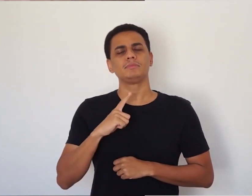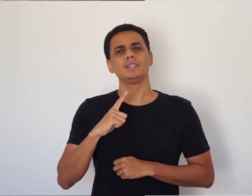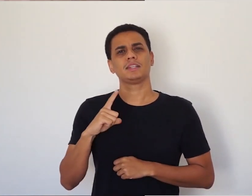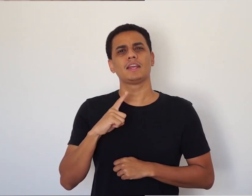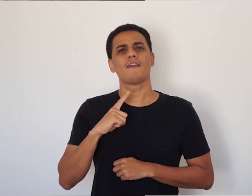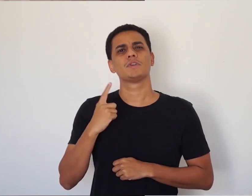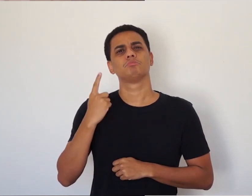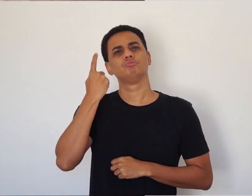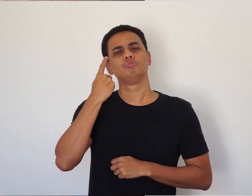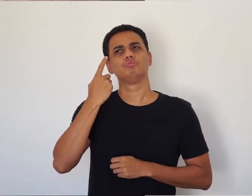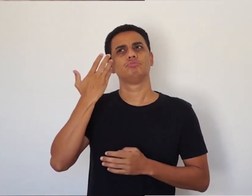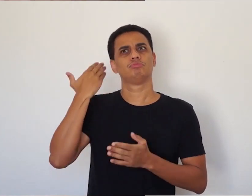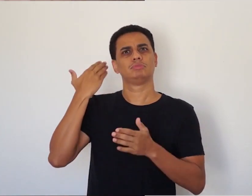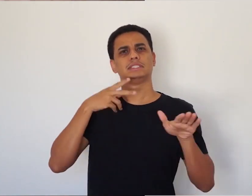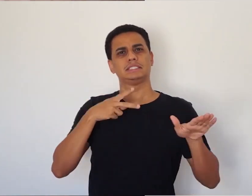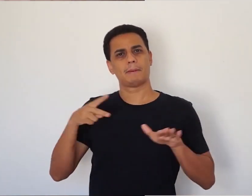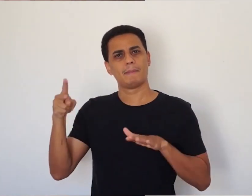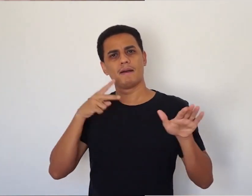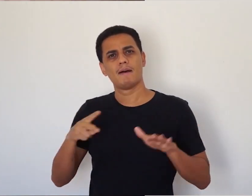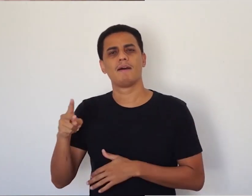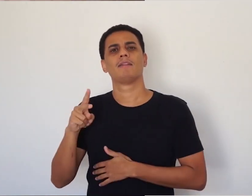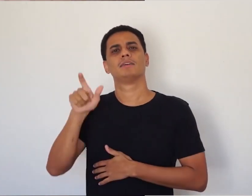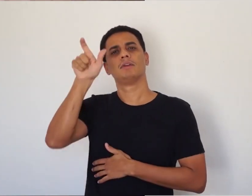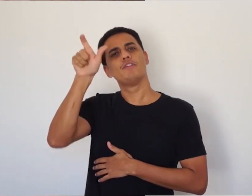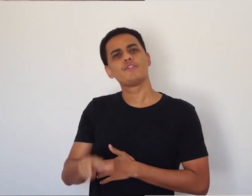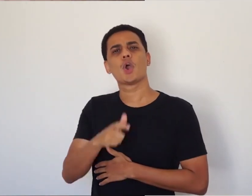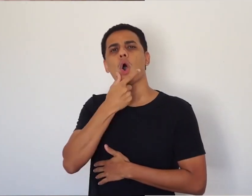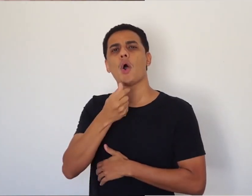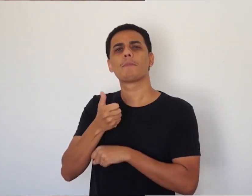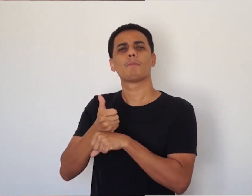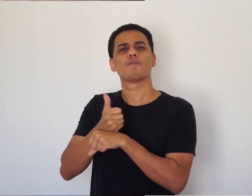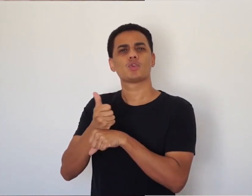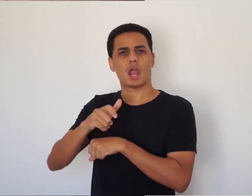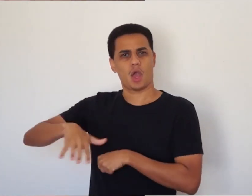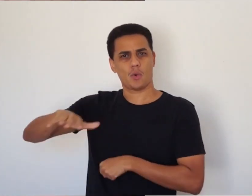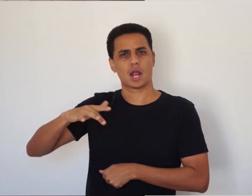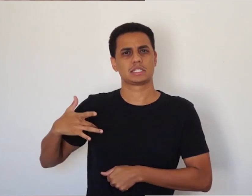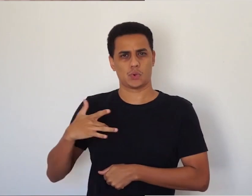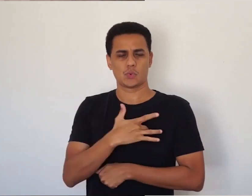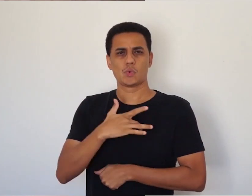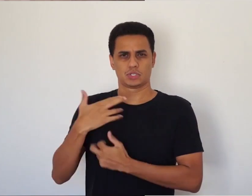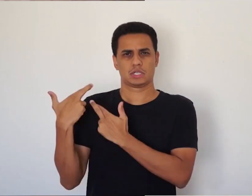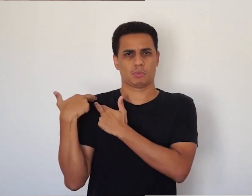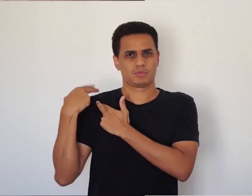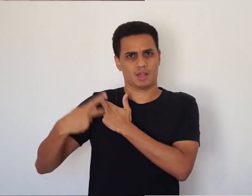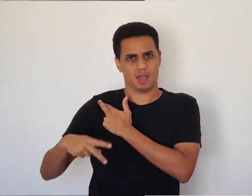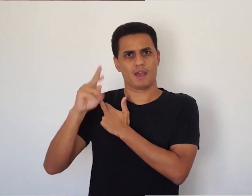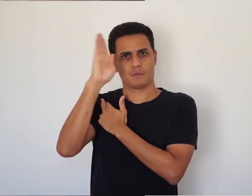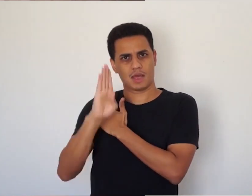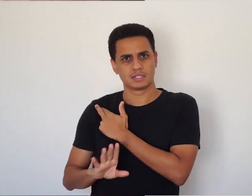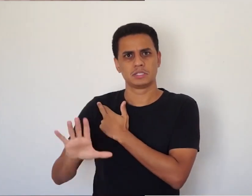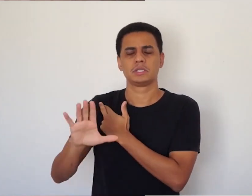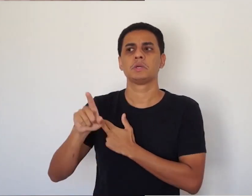ouvindo um dos principais profissionais da área de saúde da nossa nação,